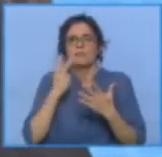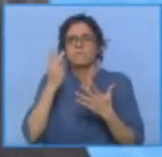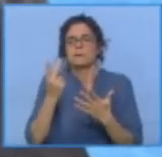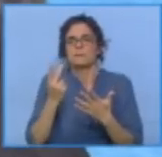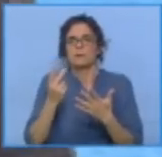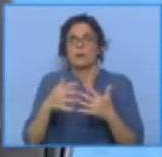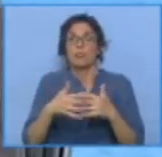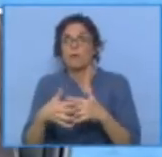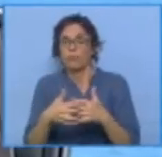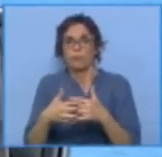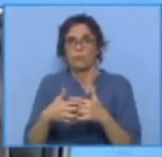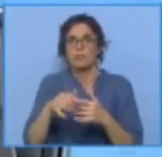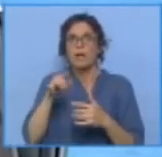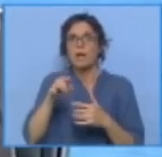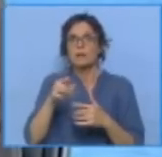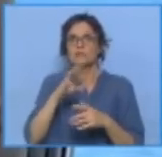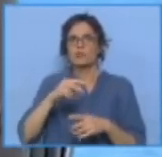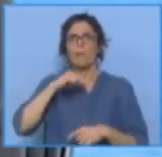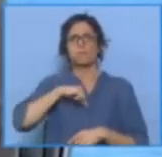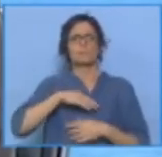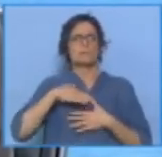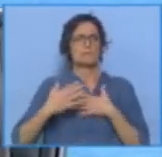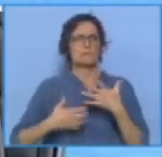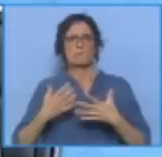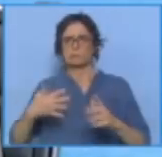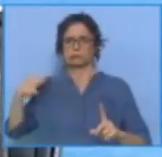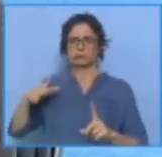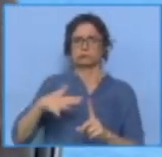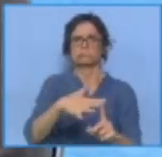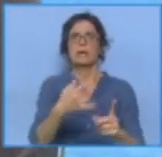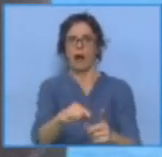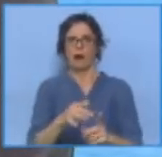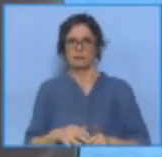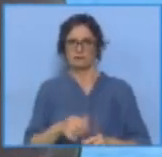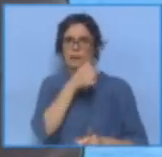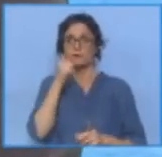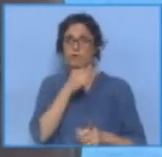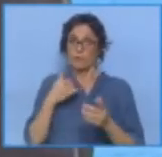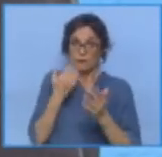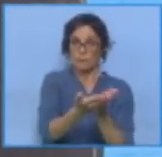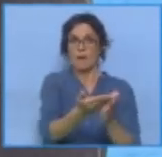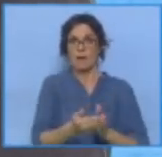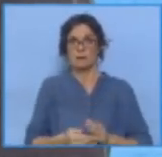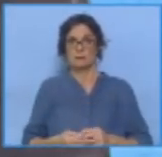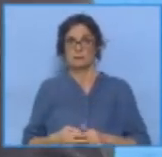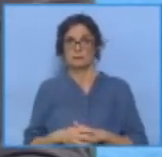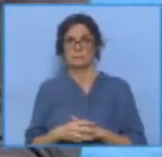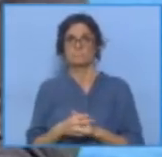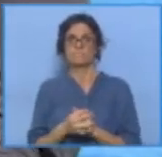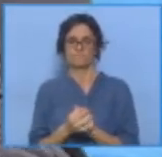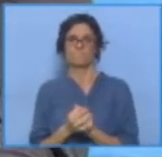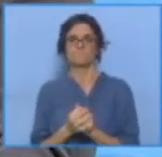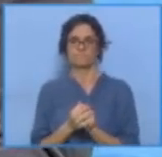nada, só isso também já lhe causa engulhos, também já lhe vai causar alguma perseguição e sofrimento. Exato. Não é? É isso mesmo, é isso mesmo. Muito bem, mas